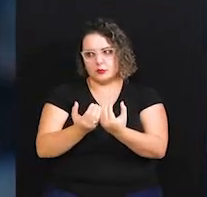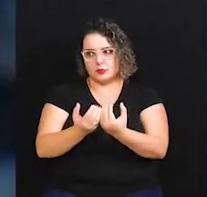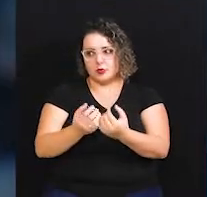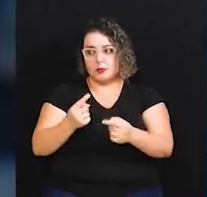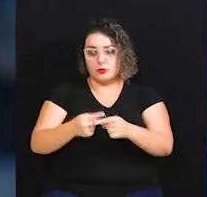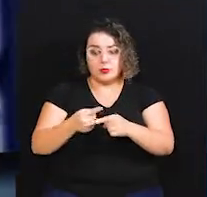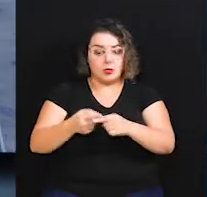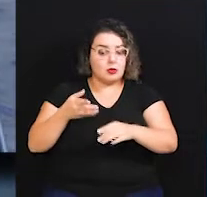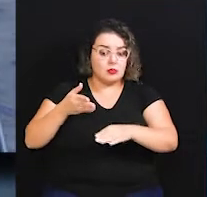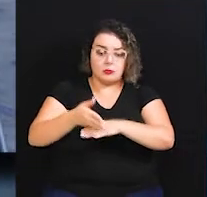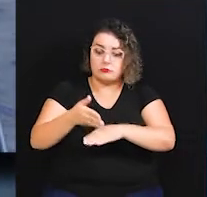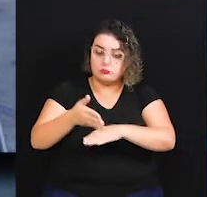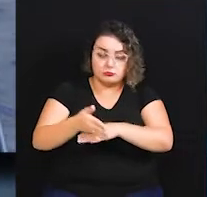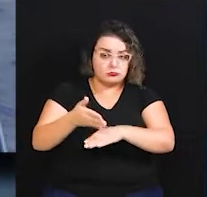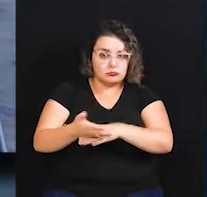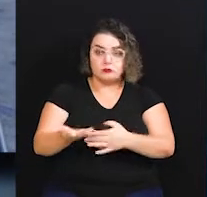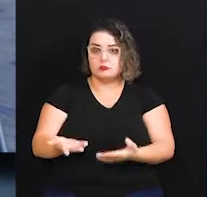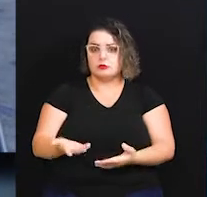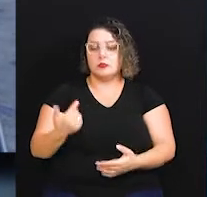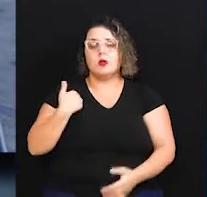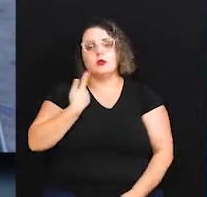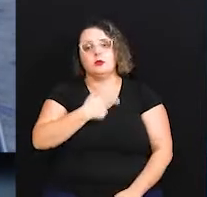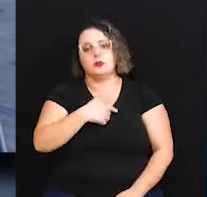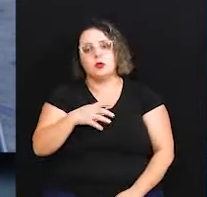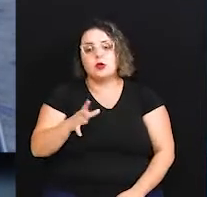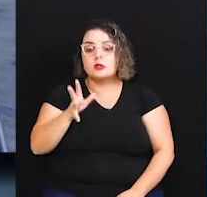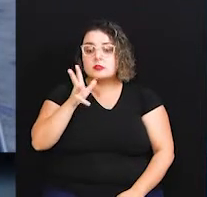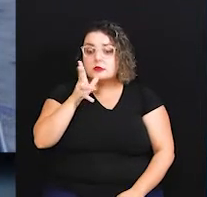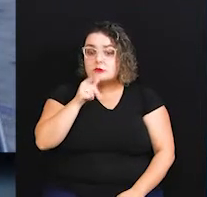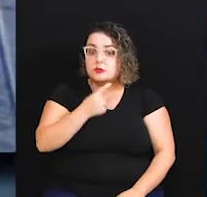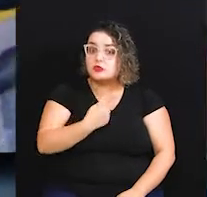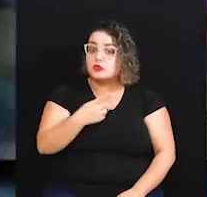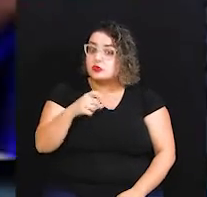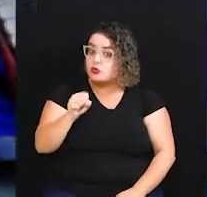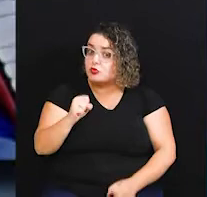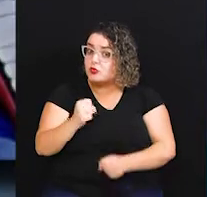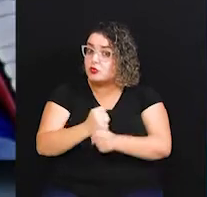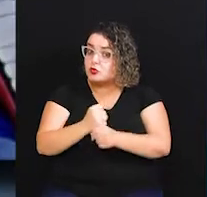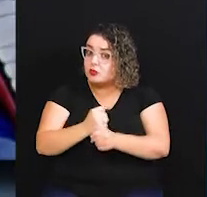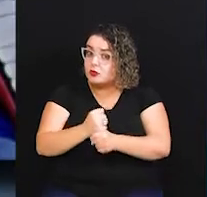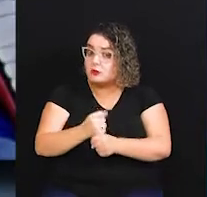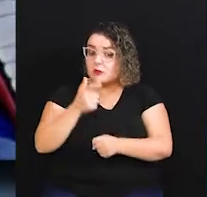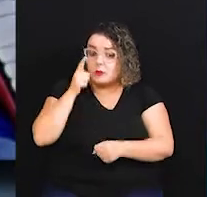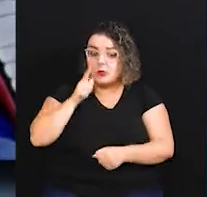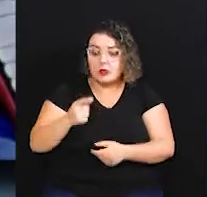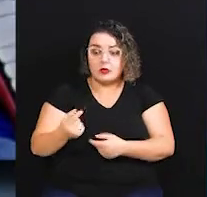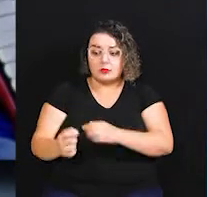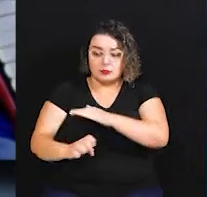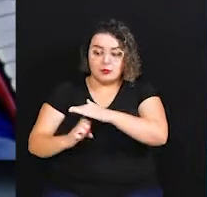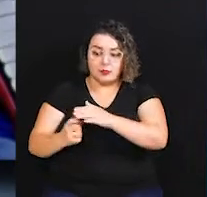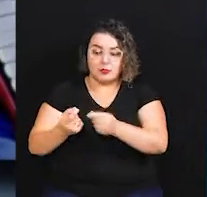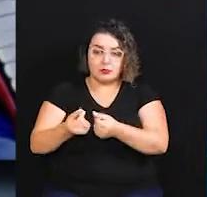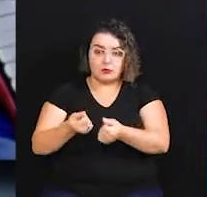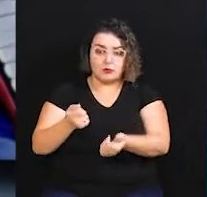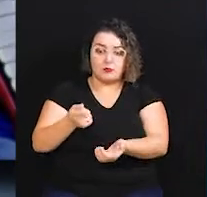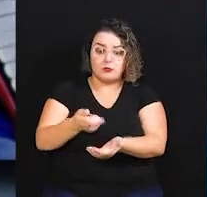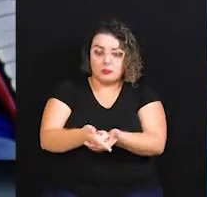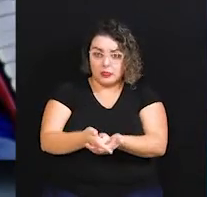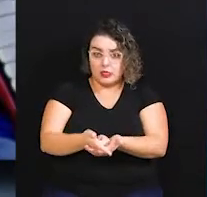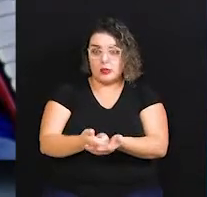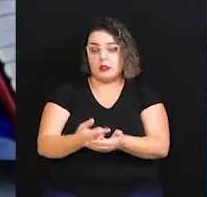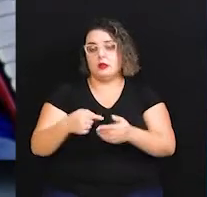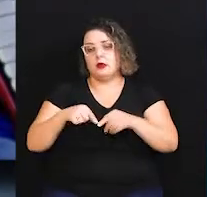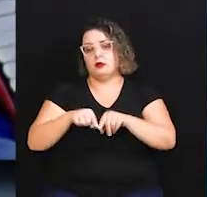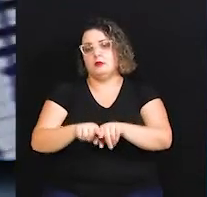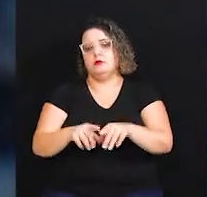vê parte, né? Porque nós demoramos 18 anos para conseguir um patrocínio de uma grande